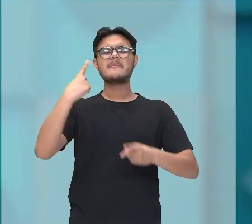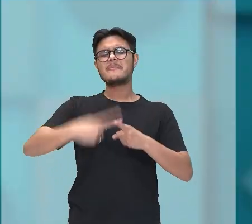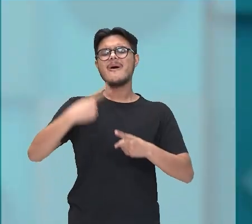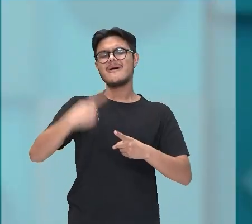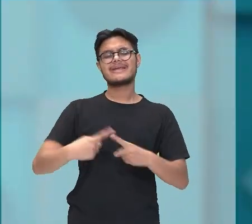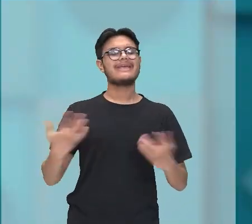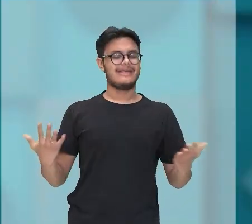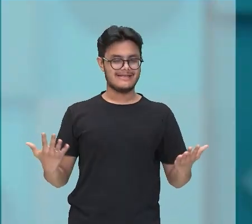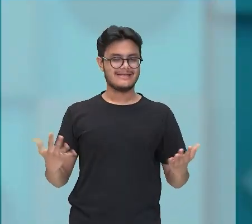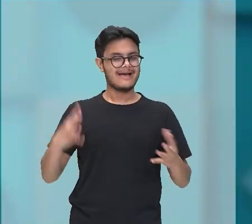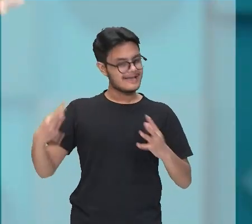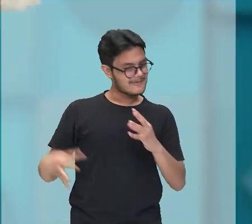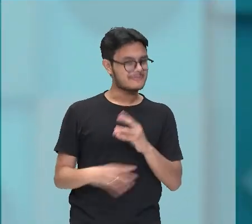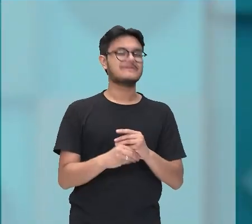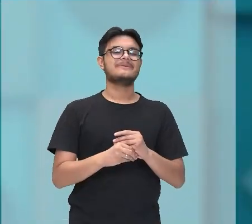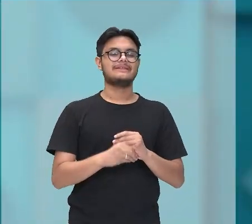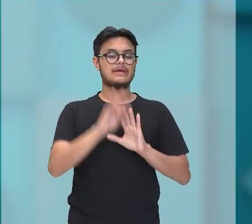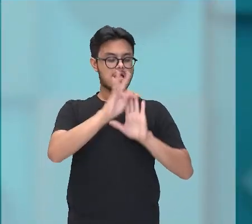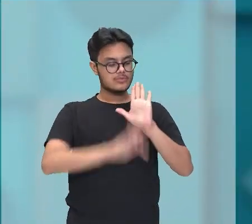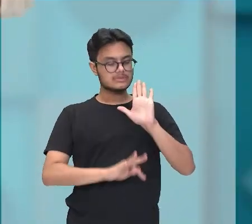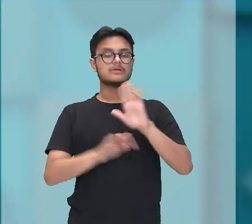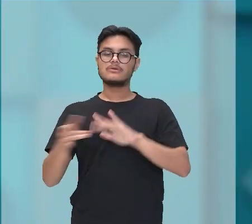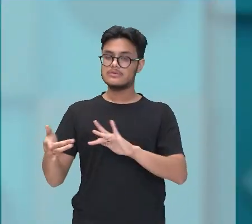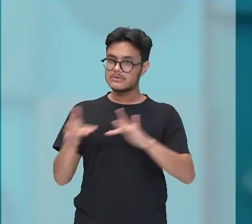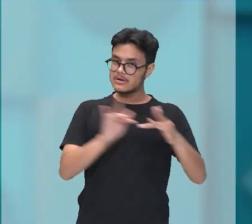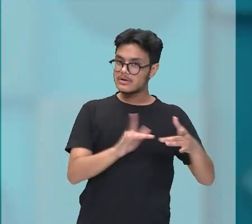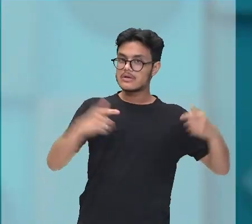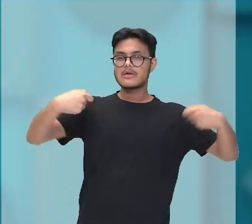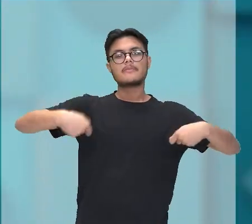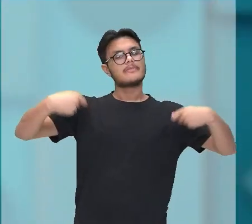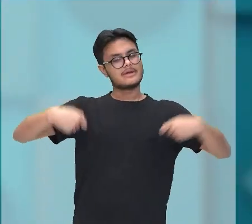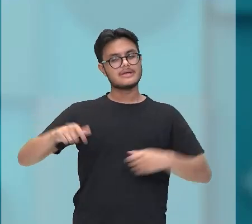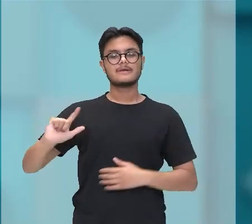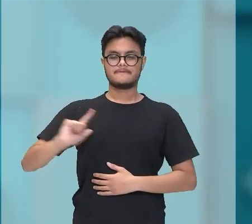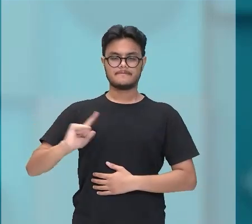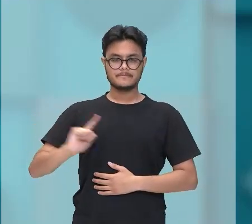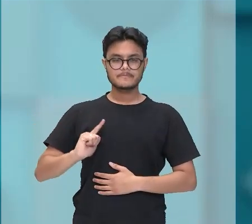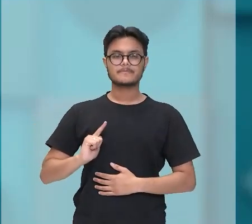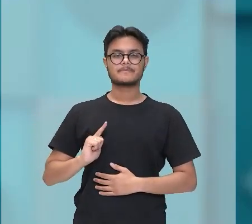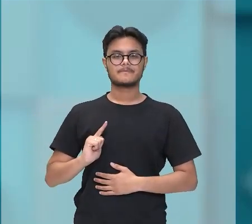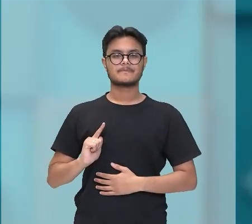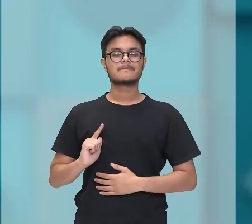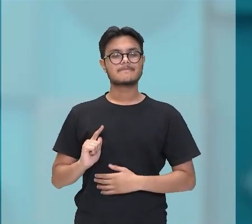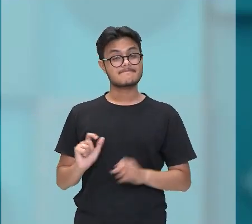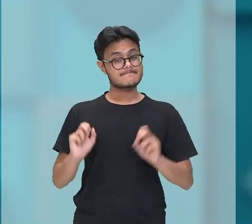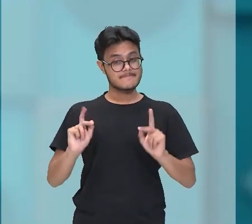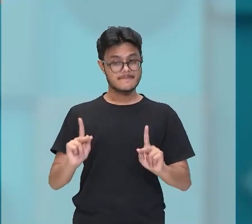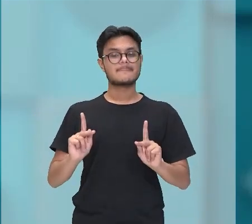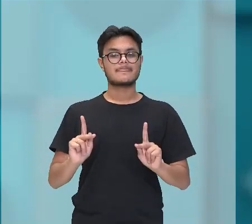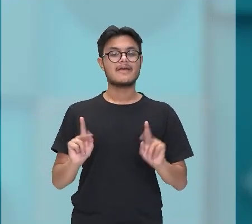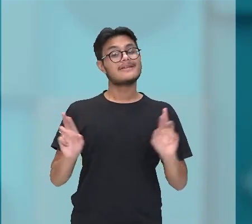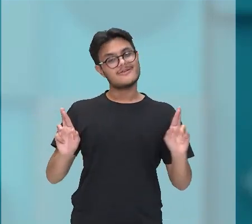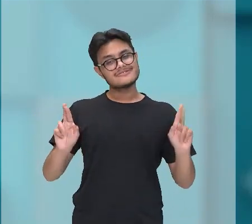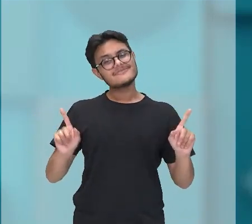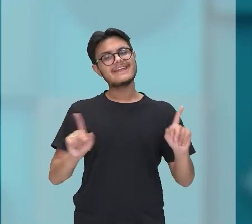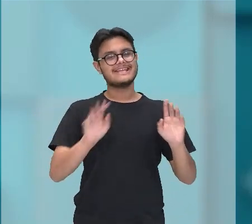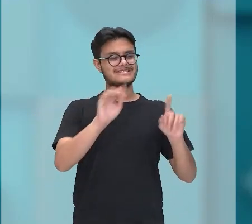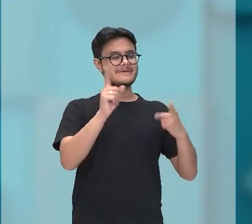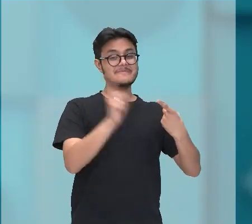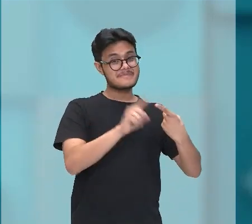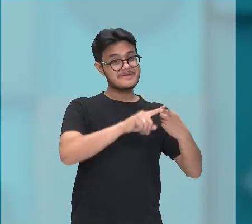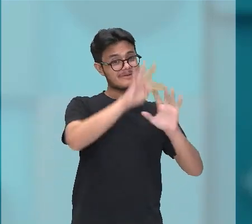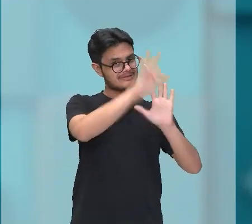explicar as coisas. Então, nota que entre um texto e outro, nós temos uma diferença gritante, não é? Em um a gente